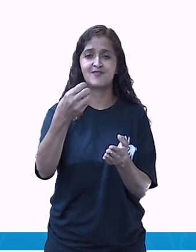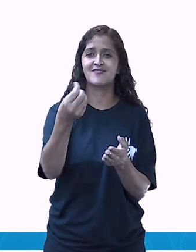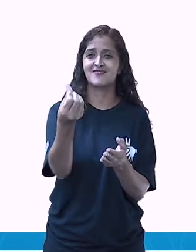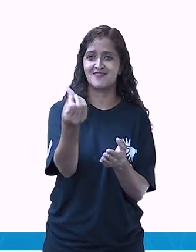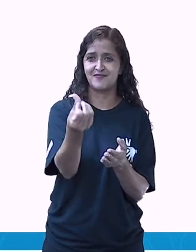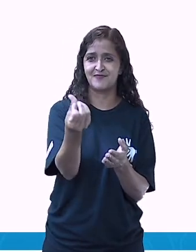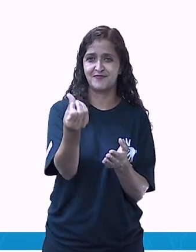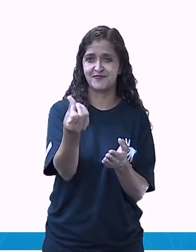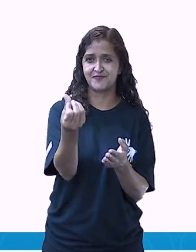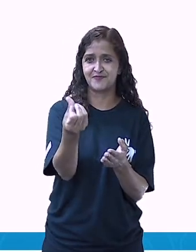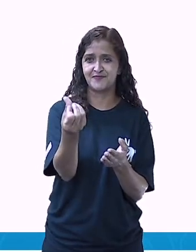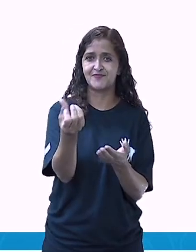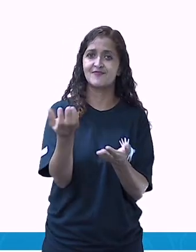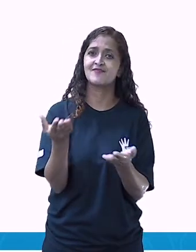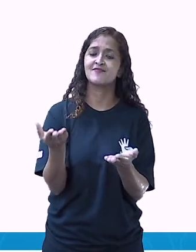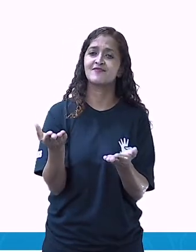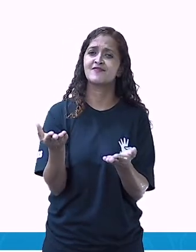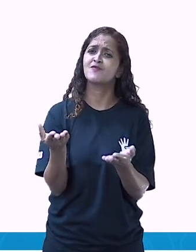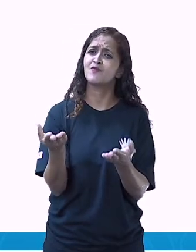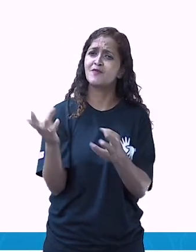6.